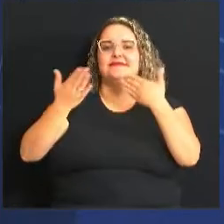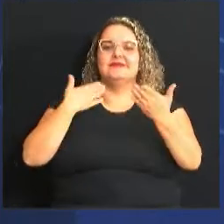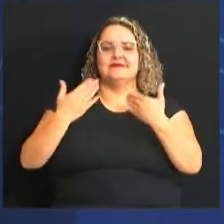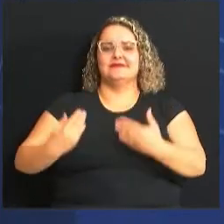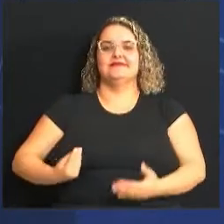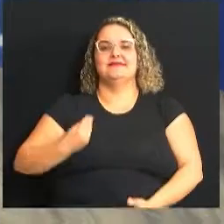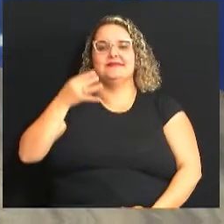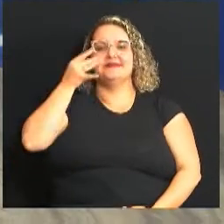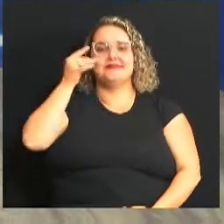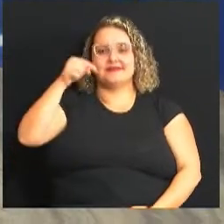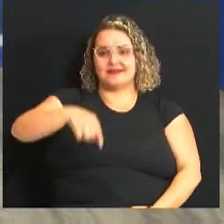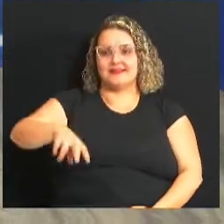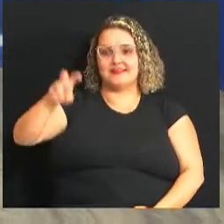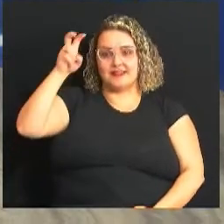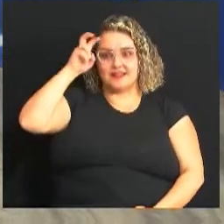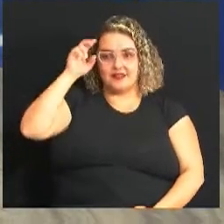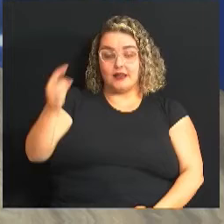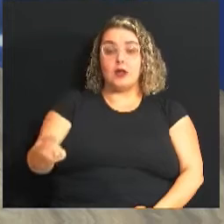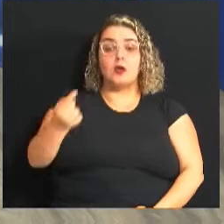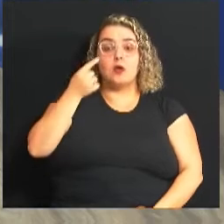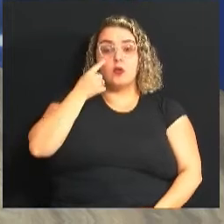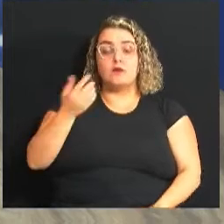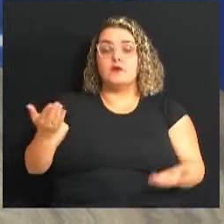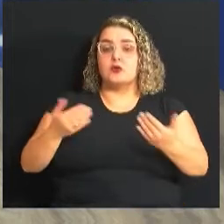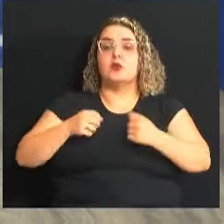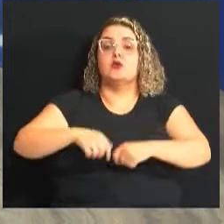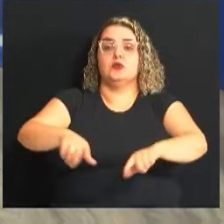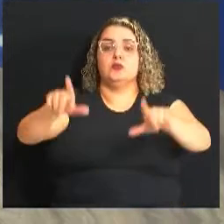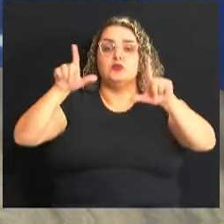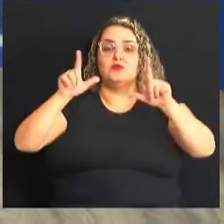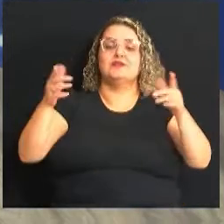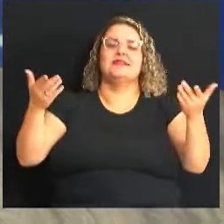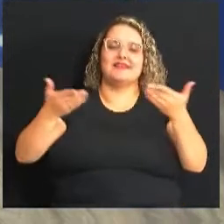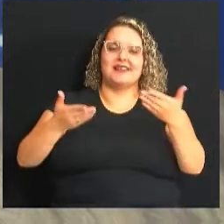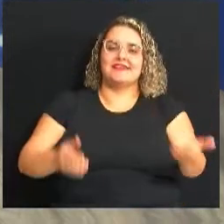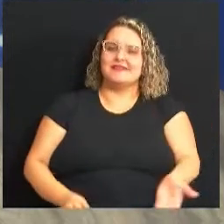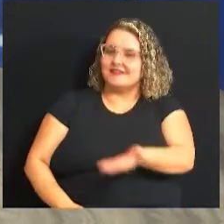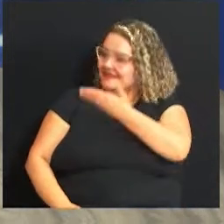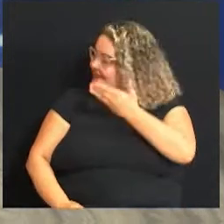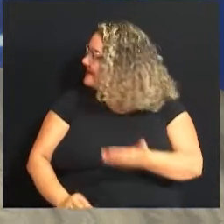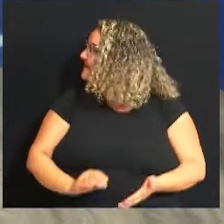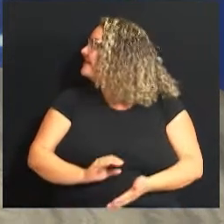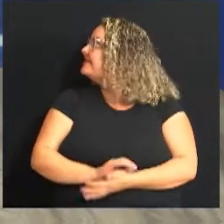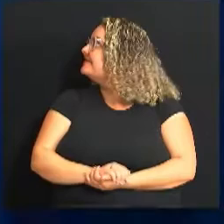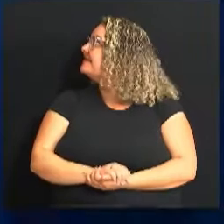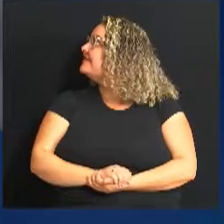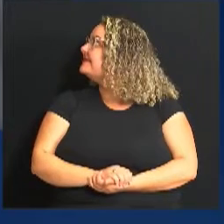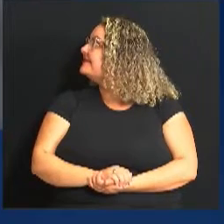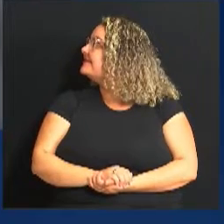nesta quinta-feira. Confira a partir de agora os destaques de hoje.